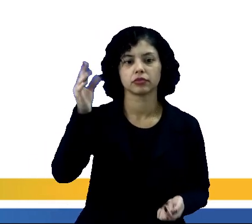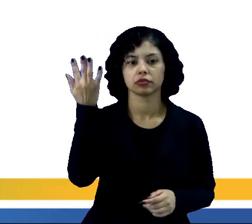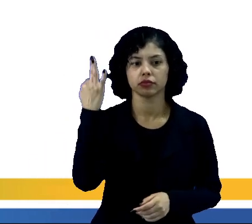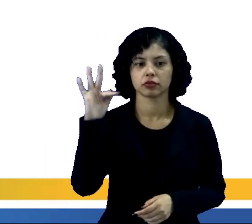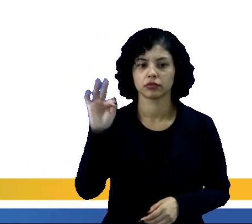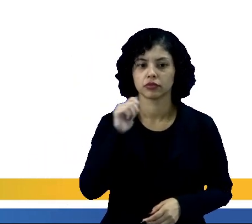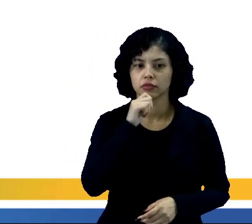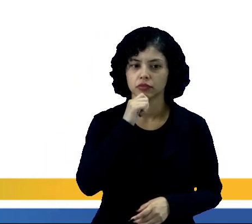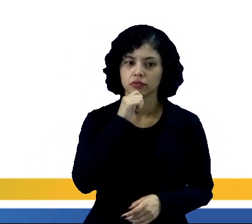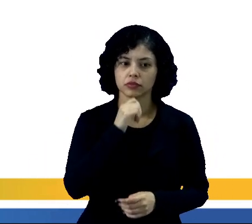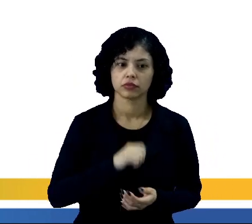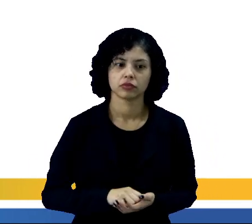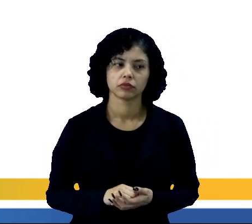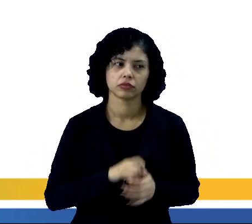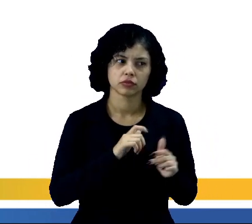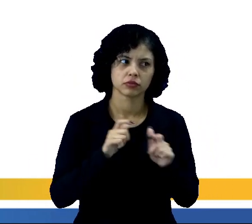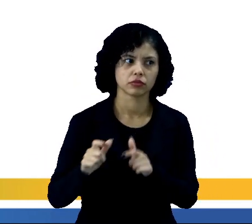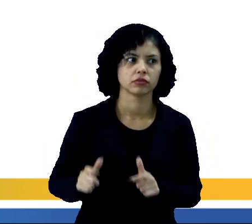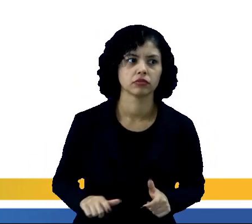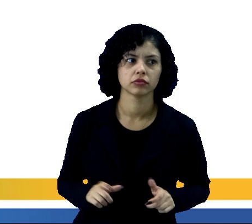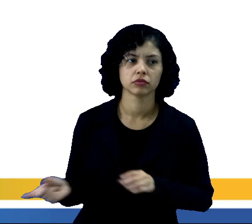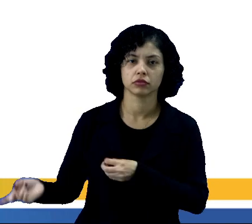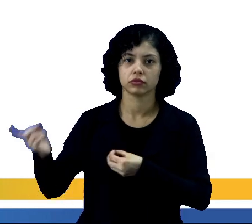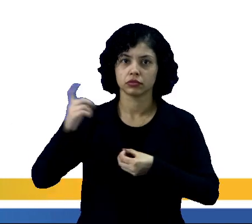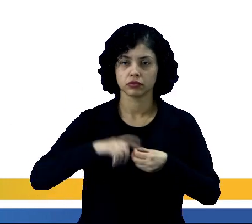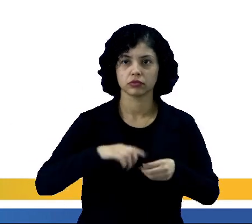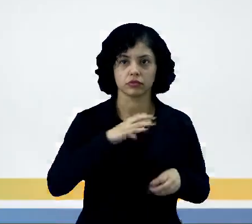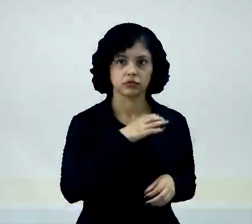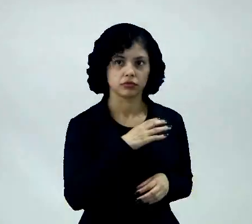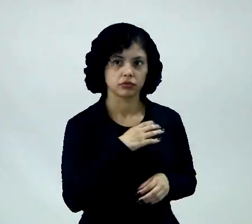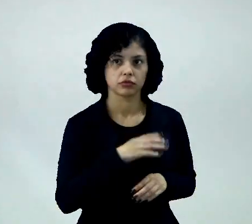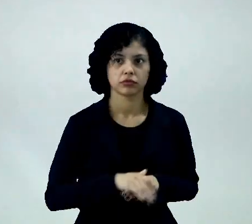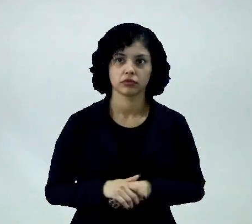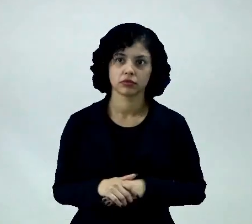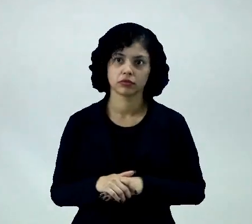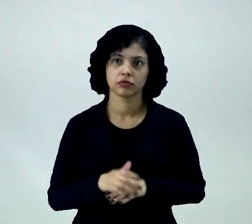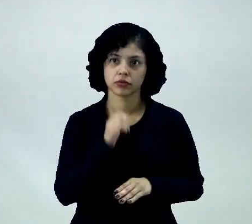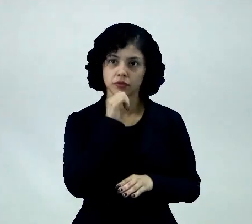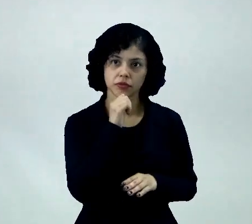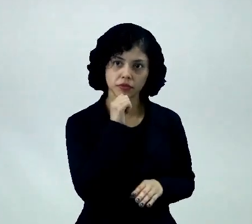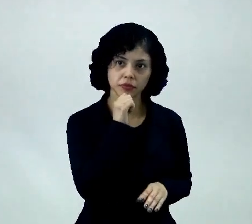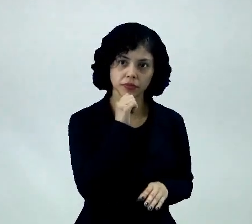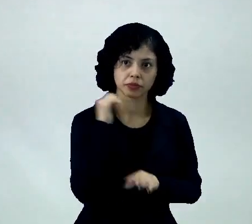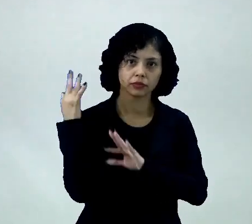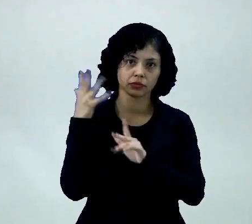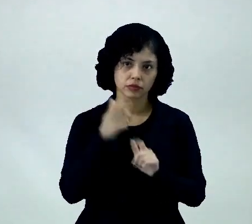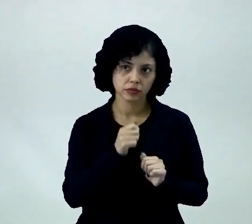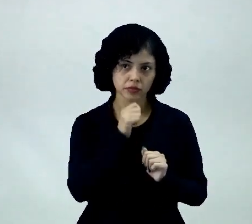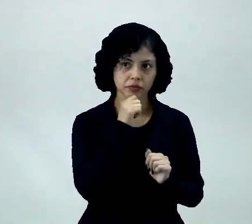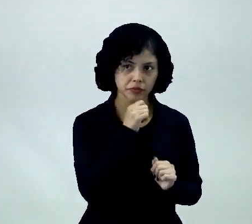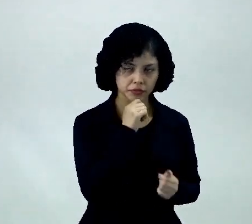na Normandia, né, aonde eles vão retomando as cidades, né, vão recapturando, né,